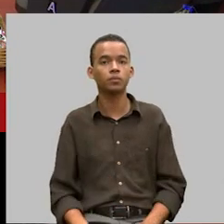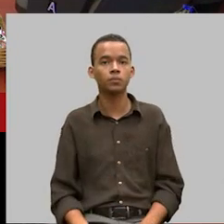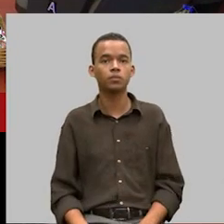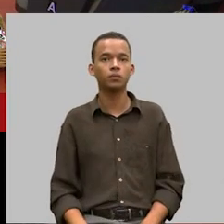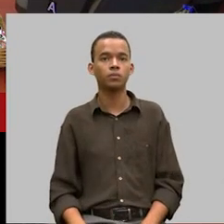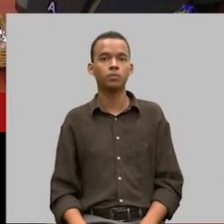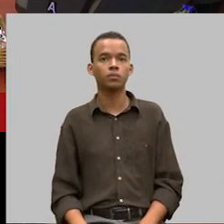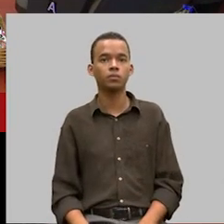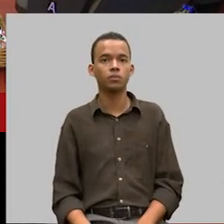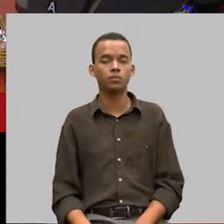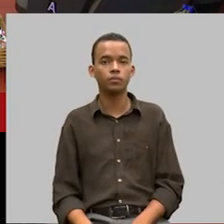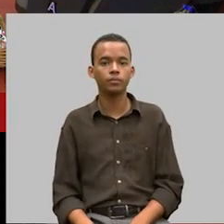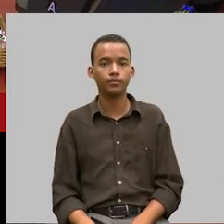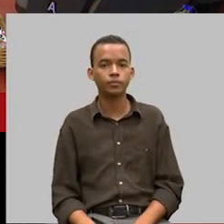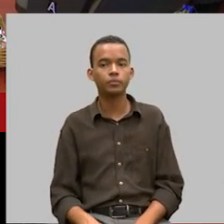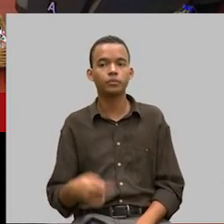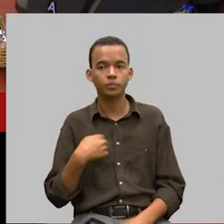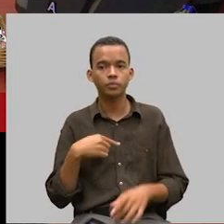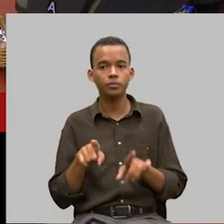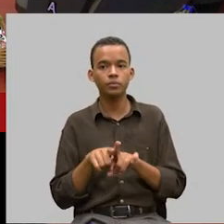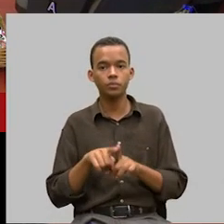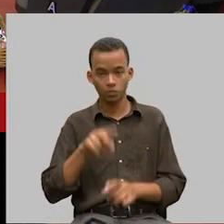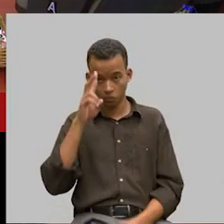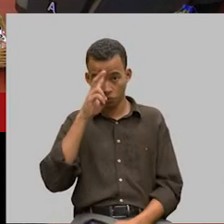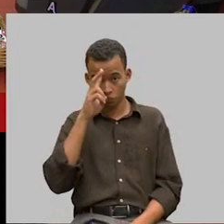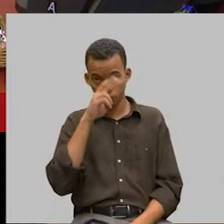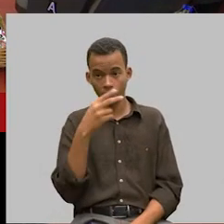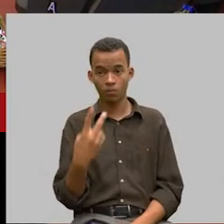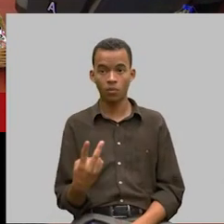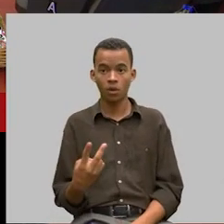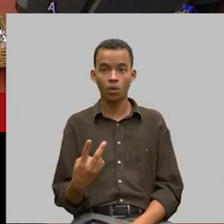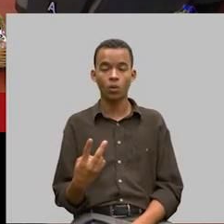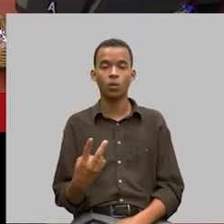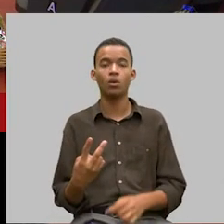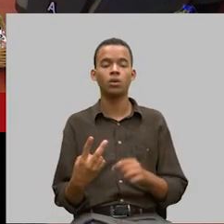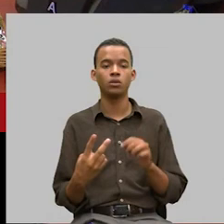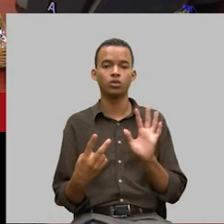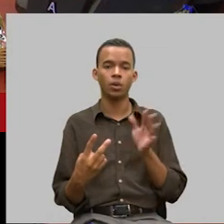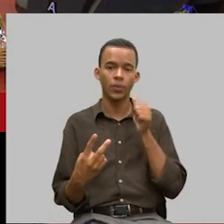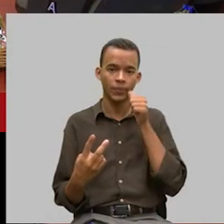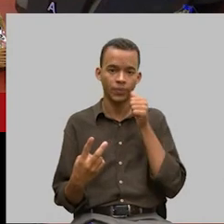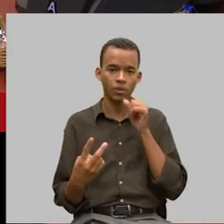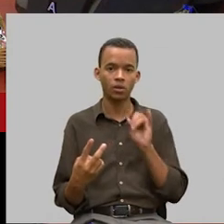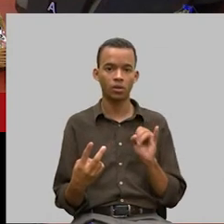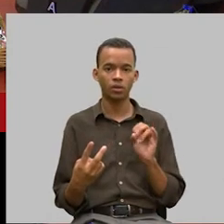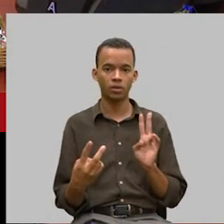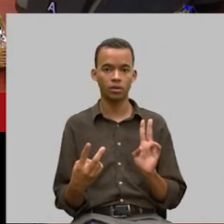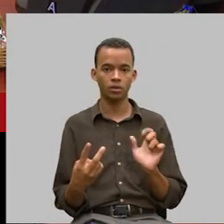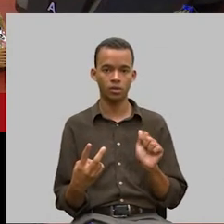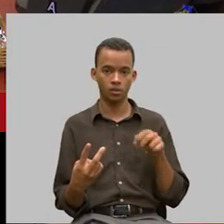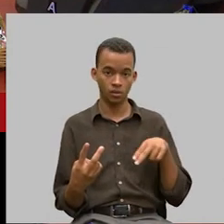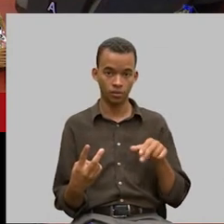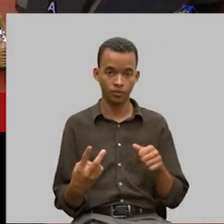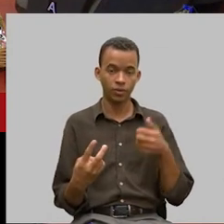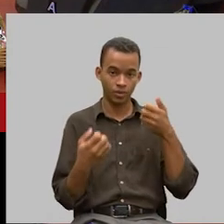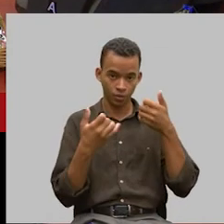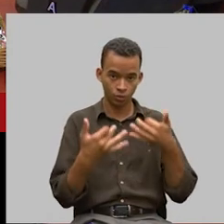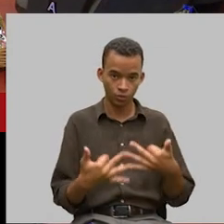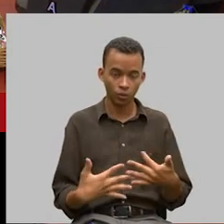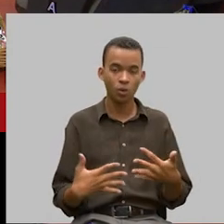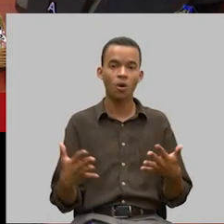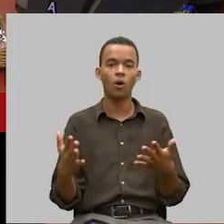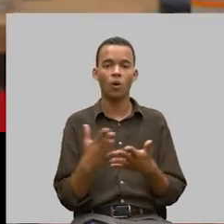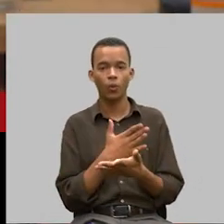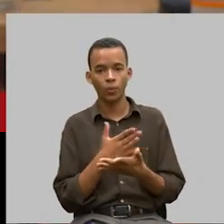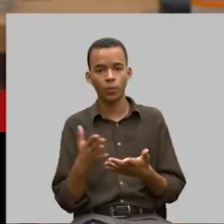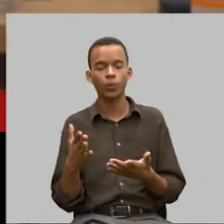uma de lembrança que duas lembranas a partir do que crianças que vem cortando o caminho né nos